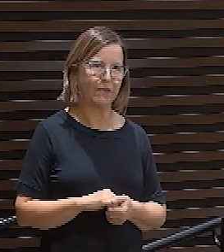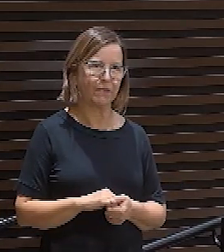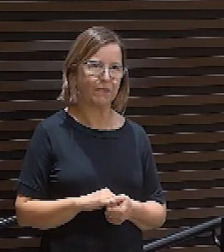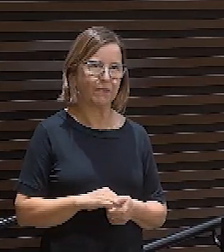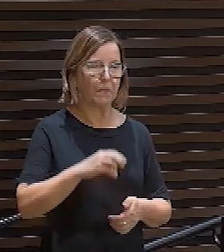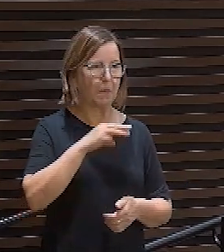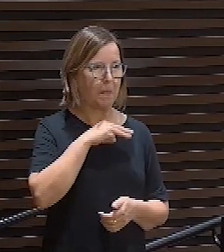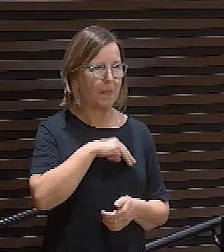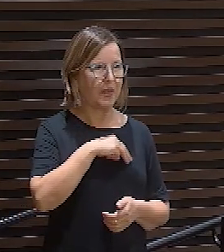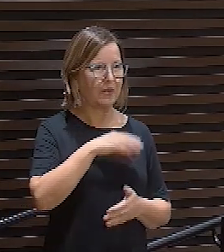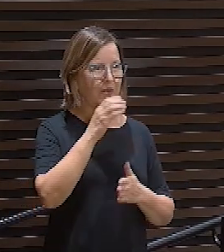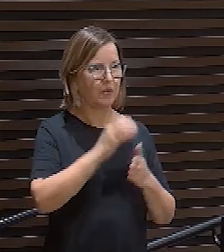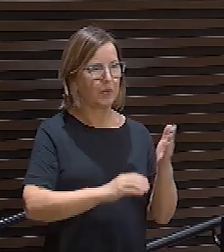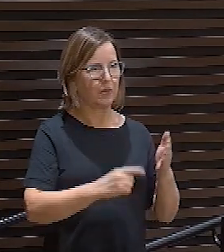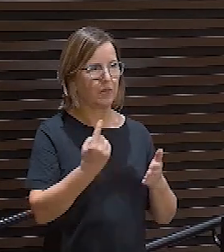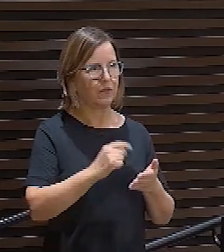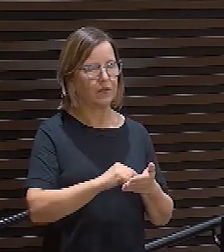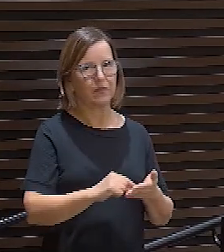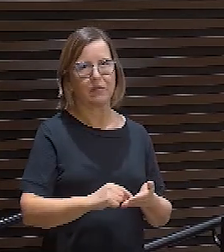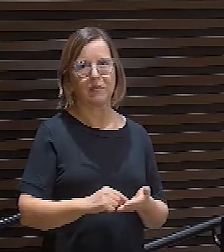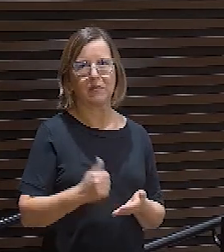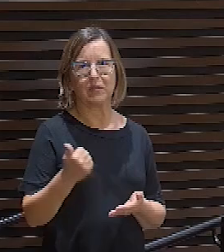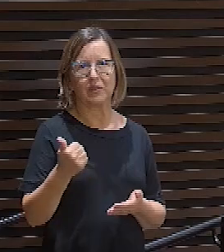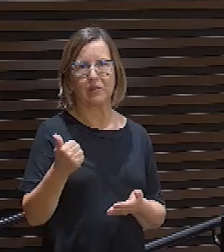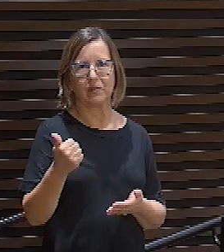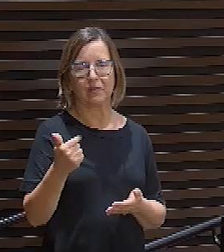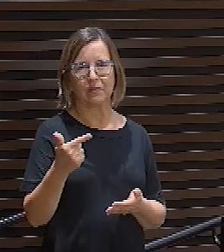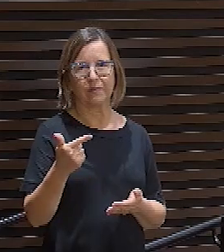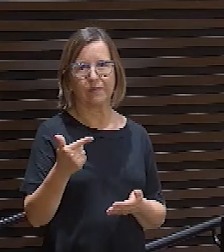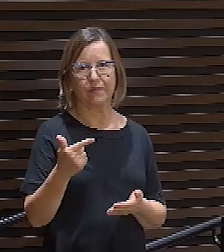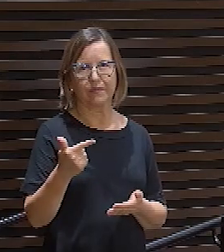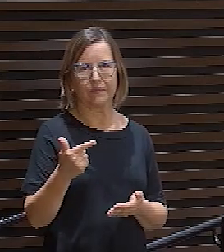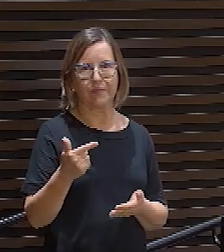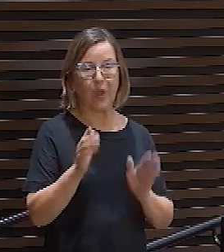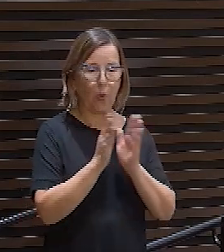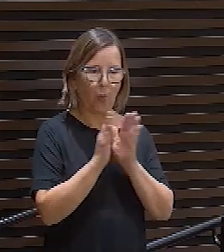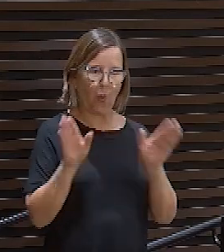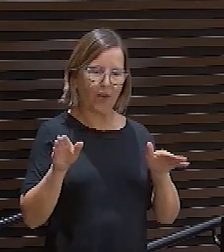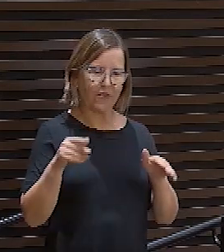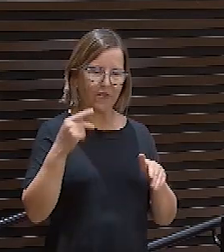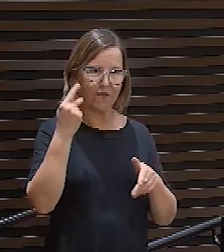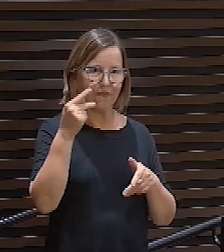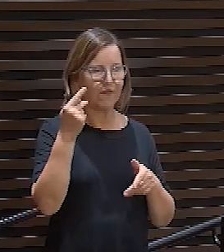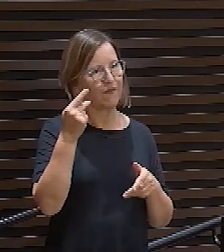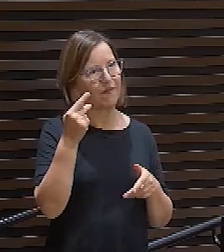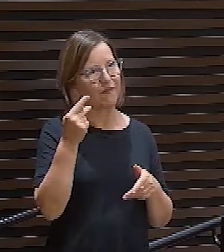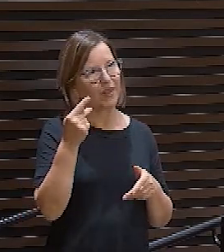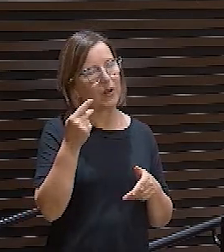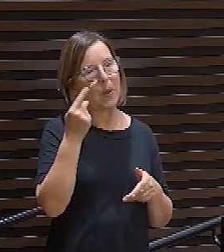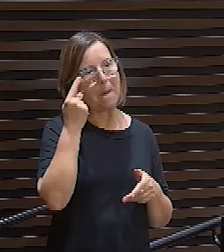Mateus 1:21. O anjo falando com José a respeito de Maria. E o anjo dá a José